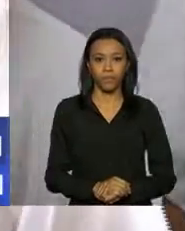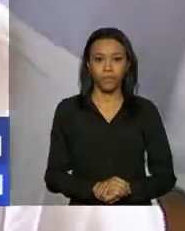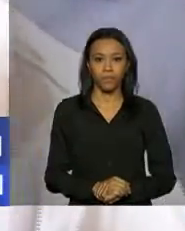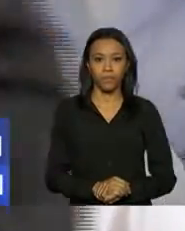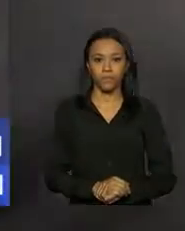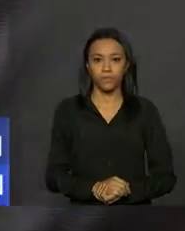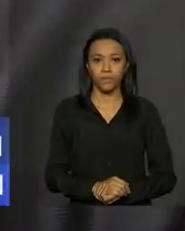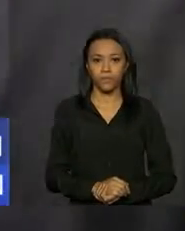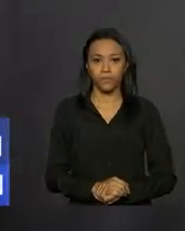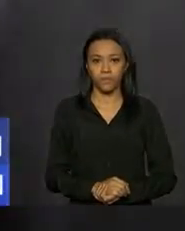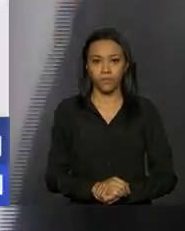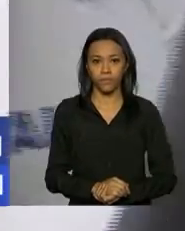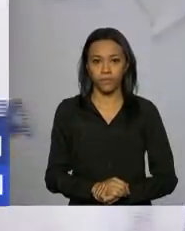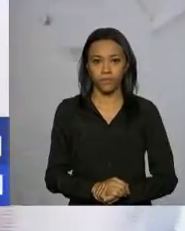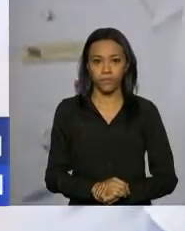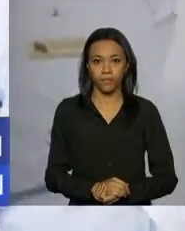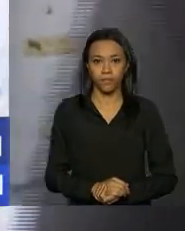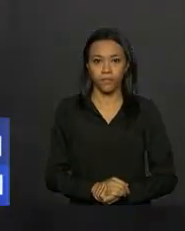Obrigado, gente.